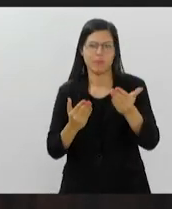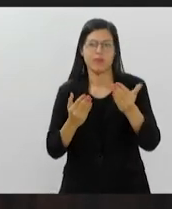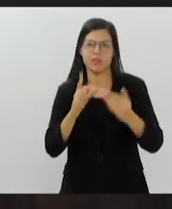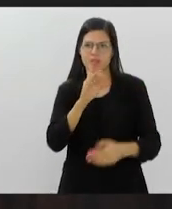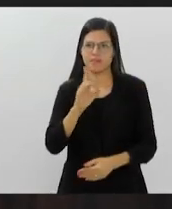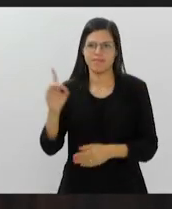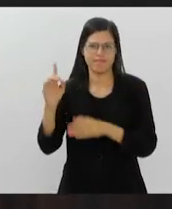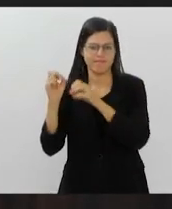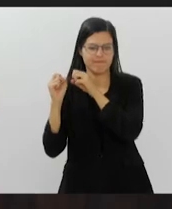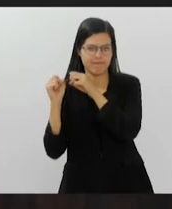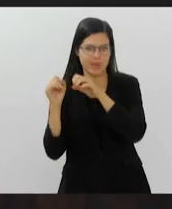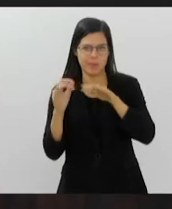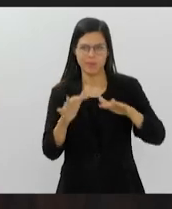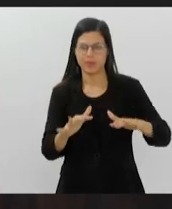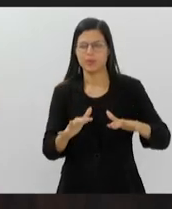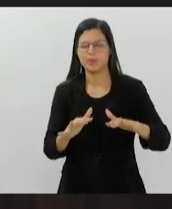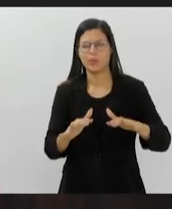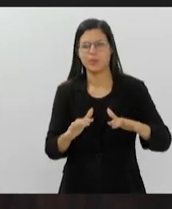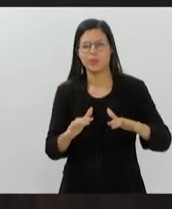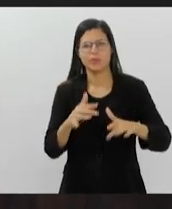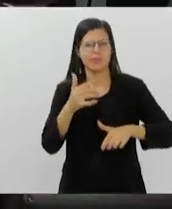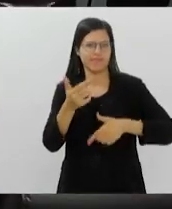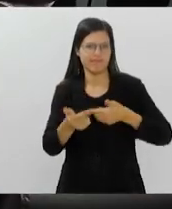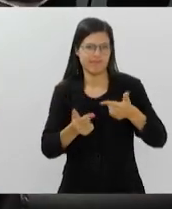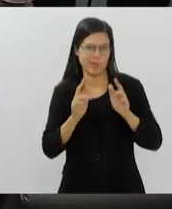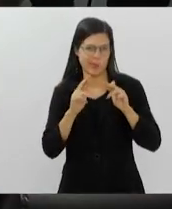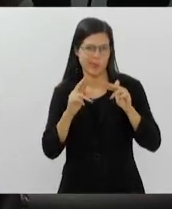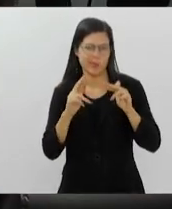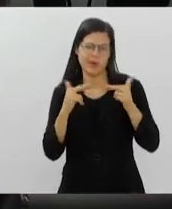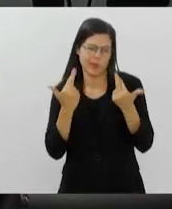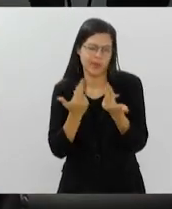Deus abençoe os nossos trabalhos.